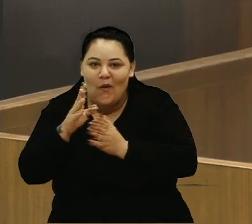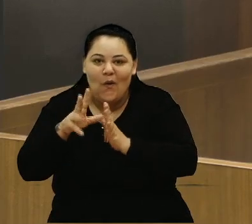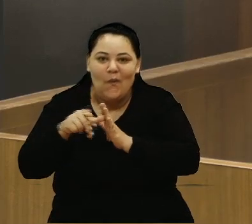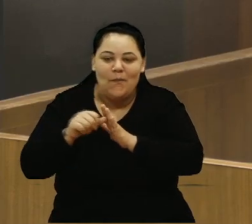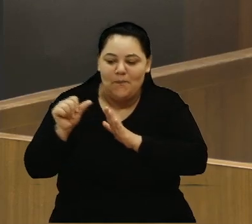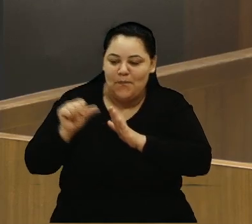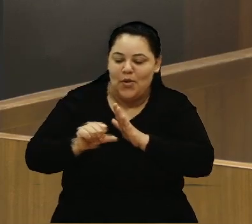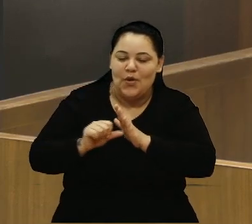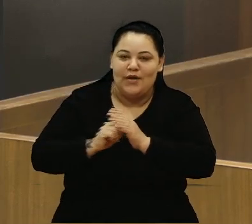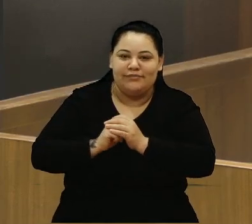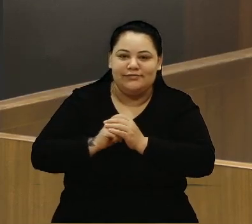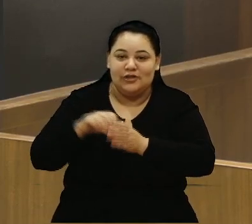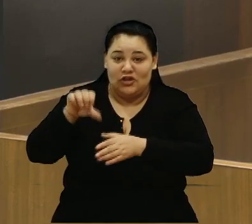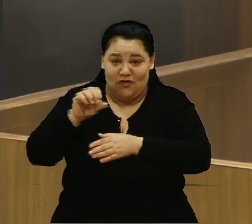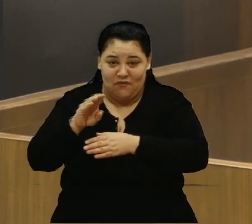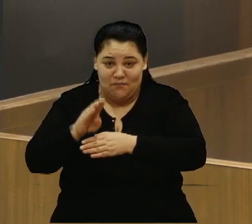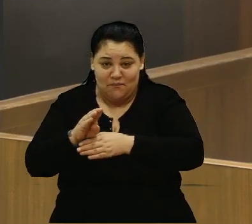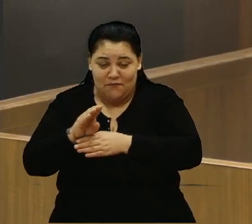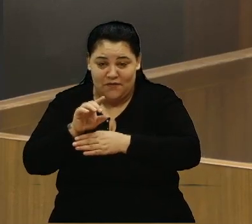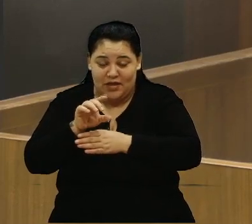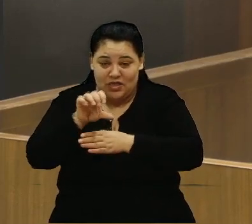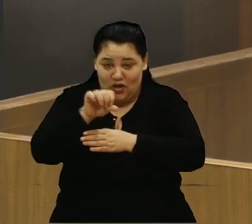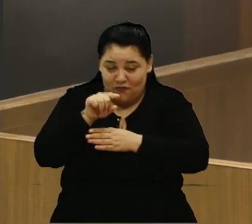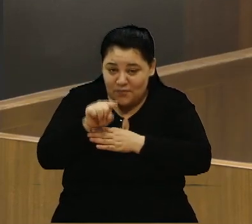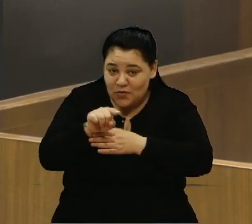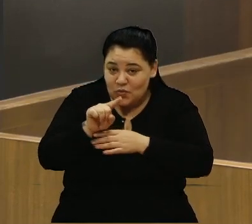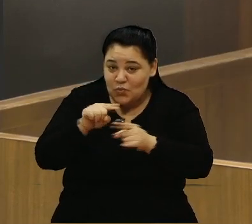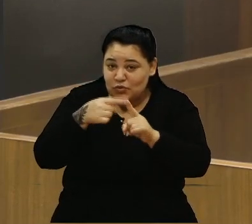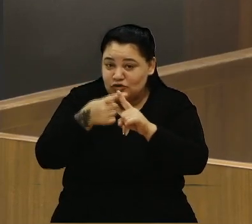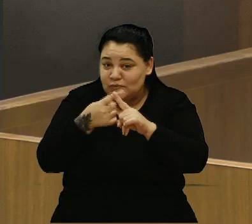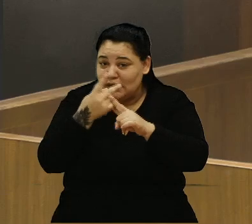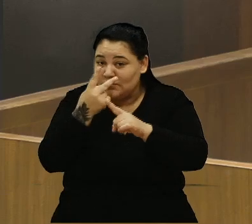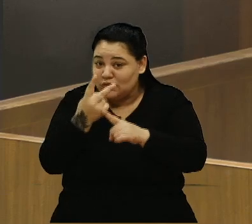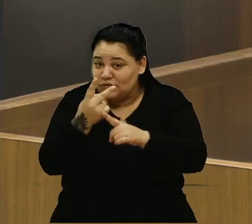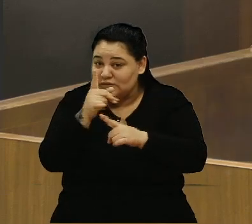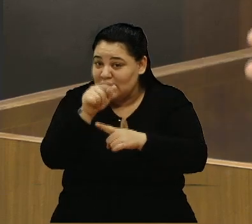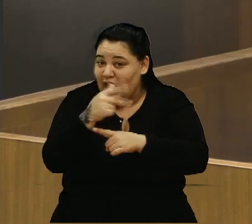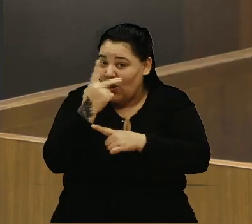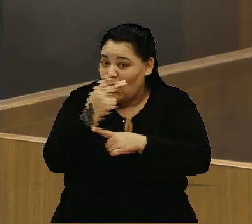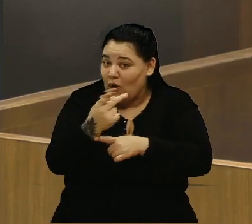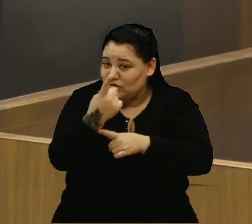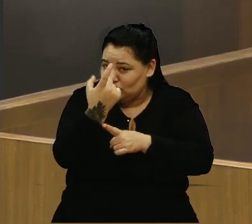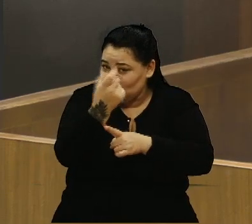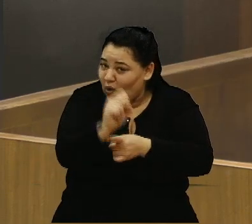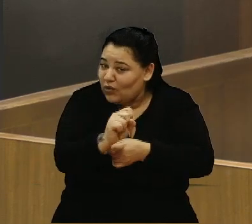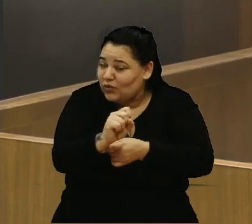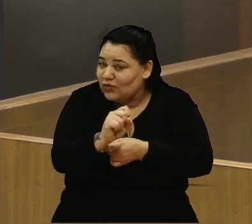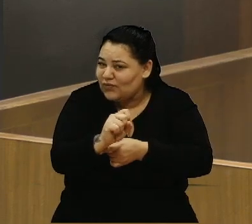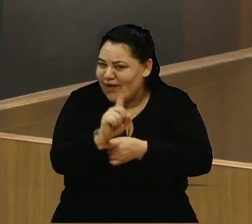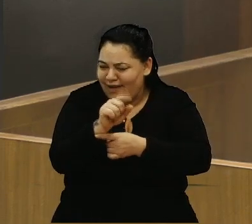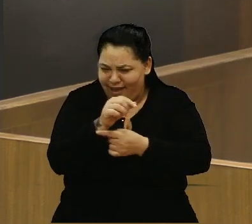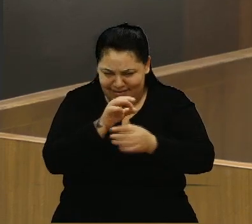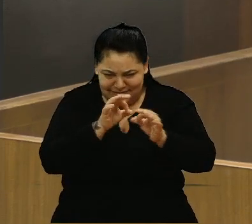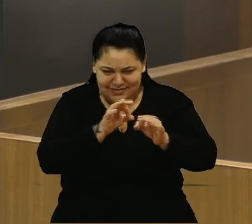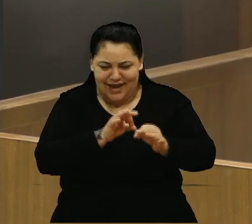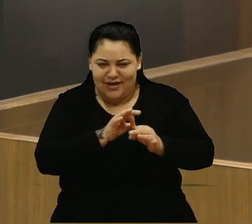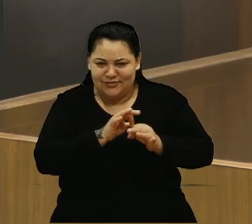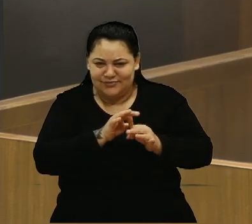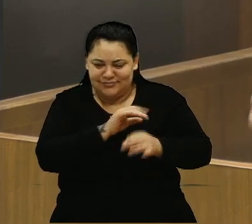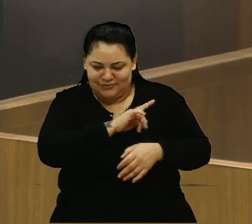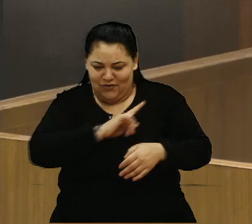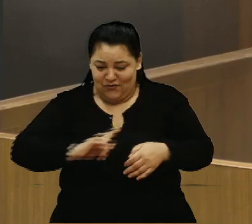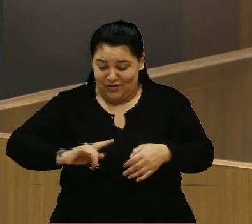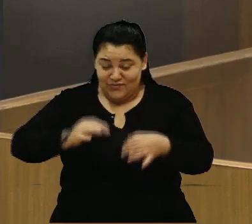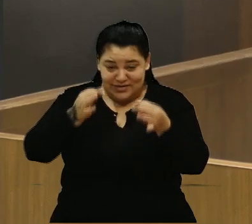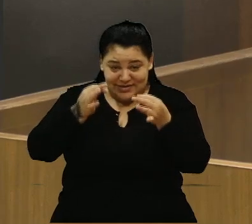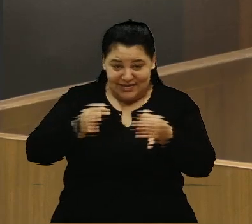bi, multiplicamos por 2. 18. É isso? Essa é a justiça. Esse é o governo correto.